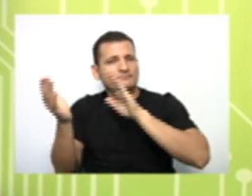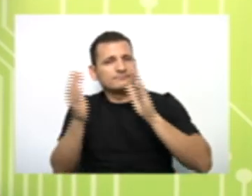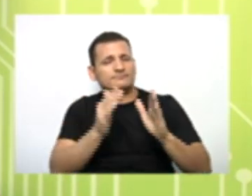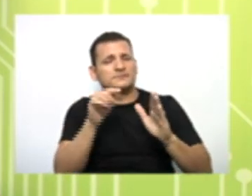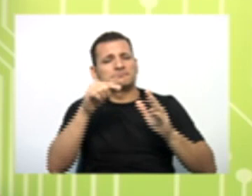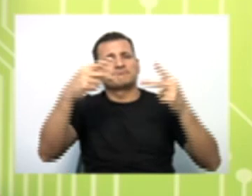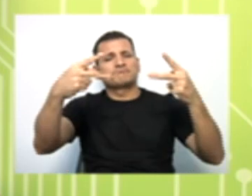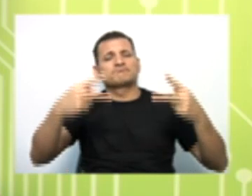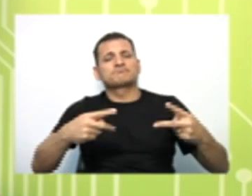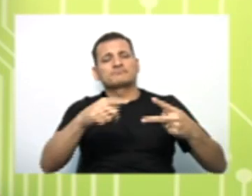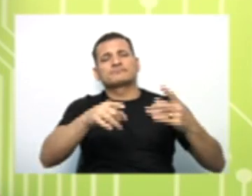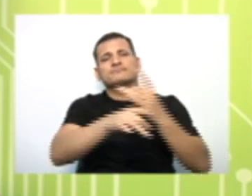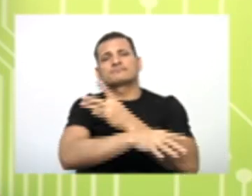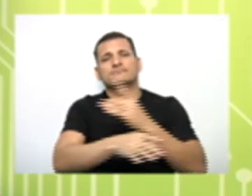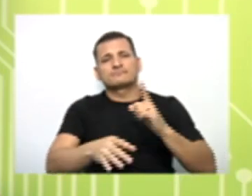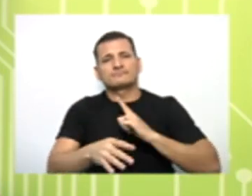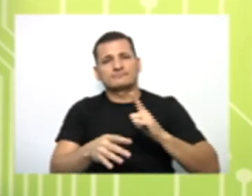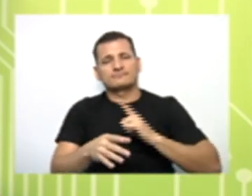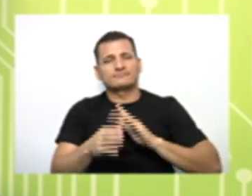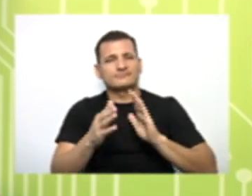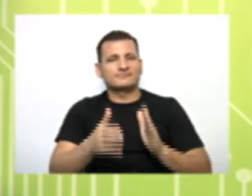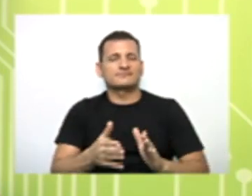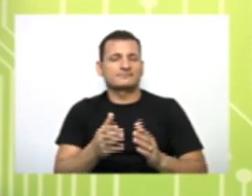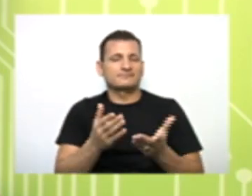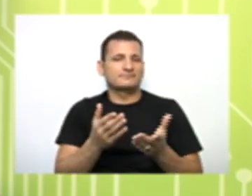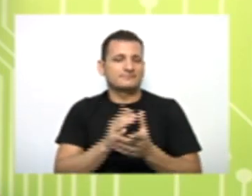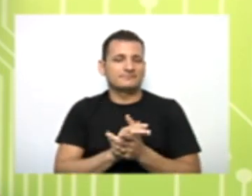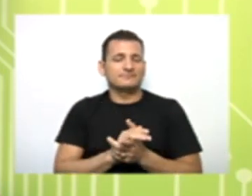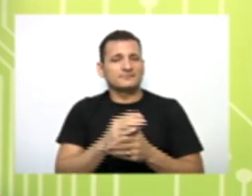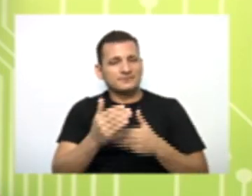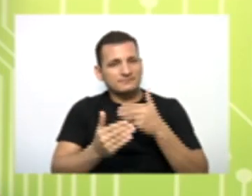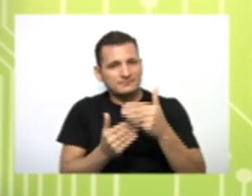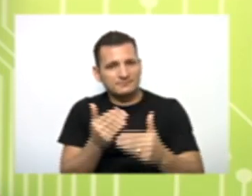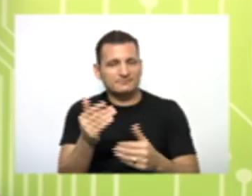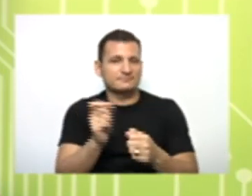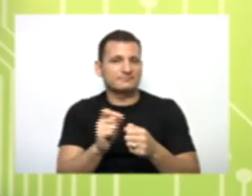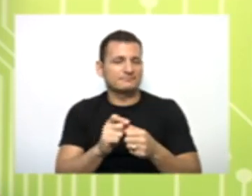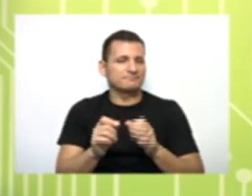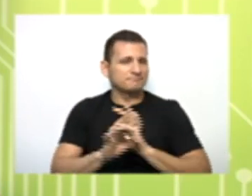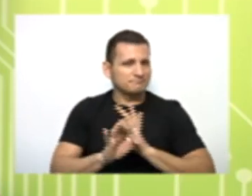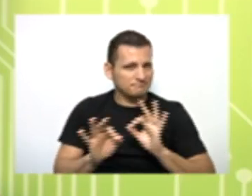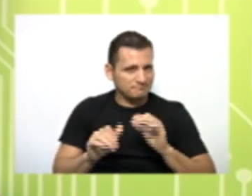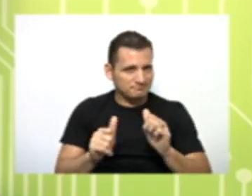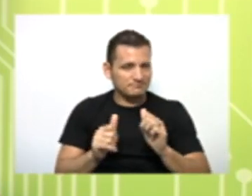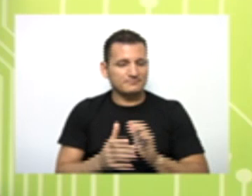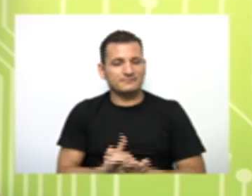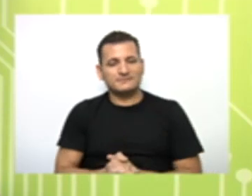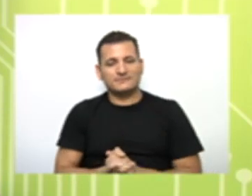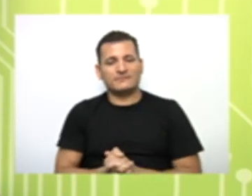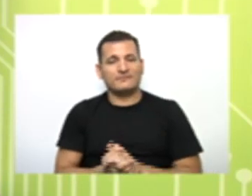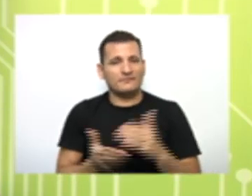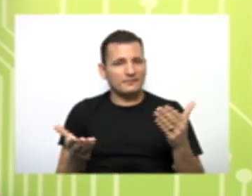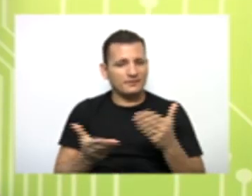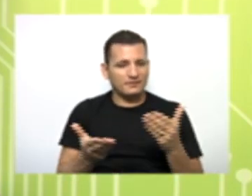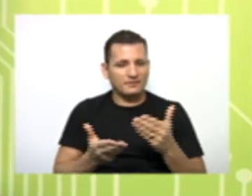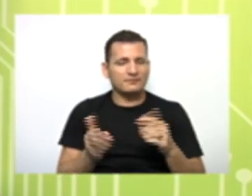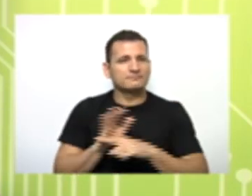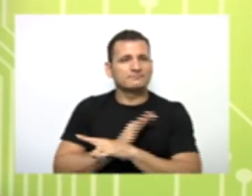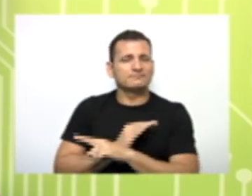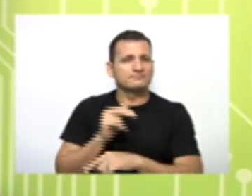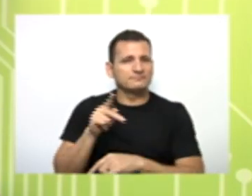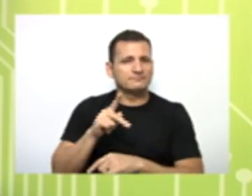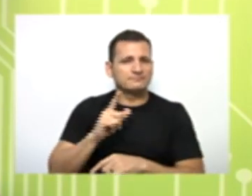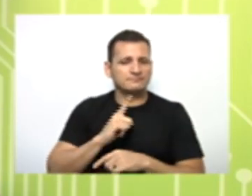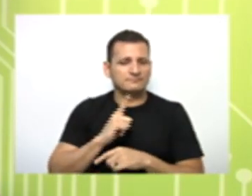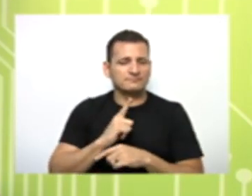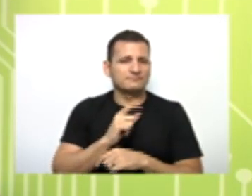está feitinho, prontinho para vocês. A gente vem fazendo passo a passo, certo? Eu quero agora terminar. Tem mais alguma